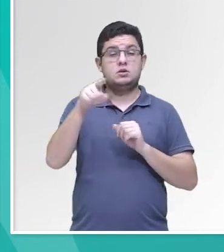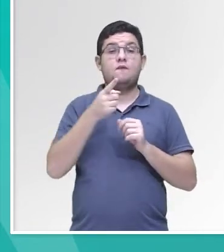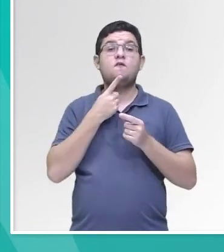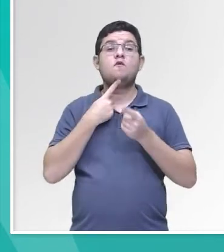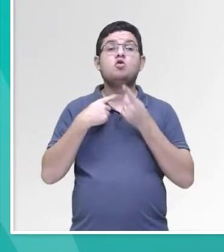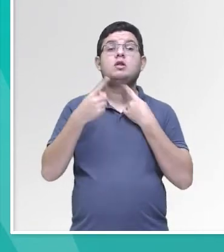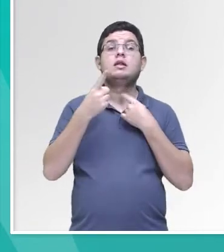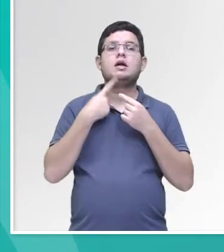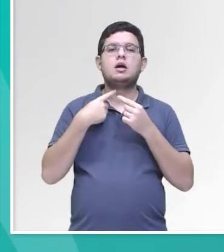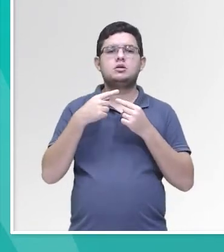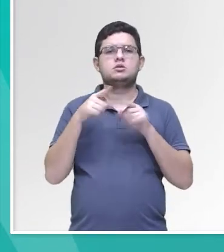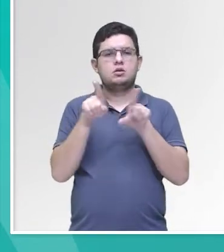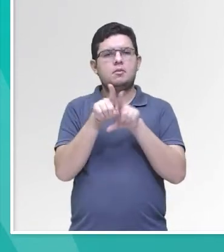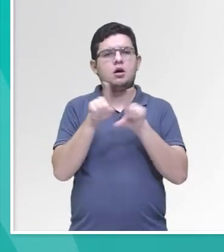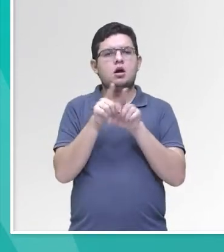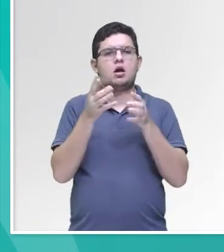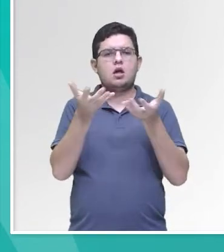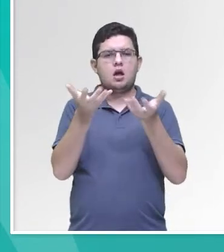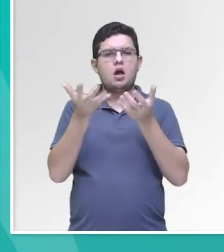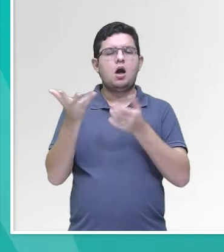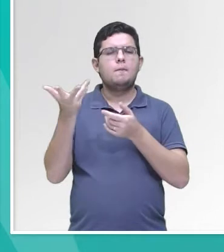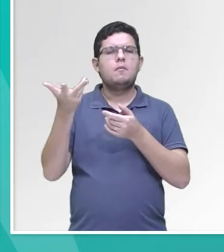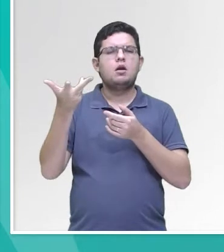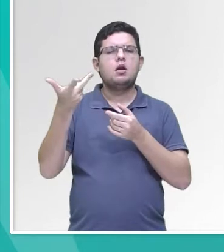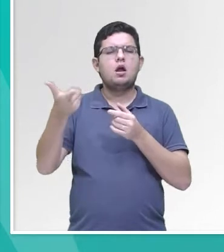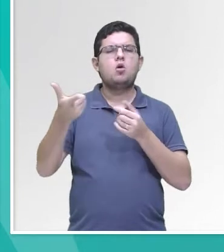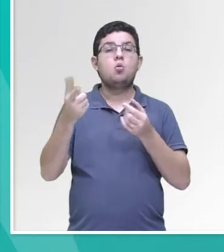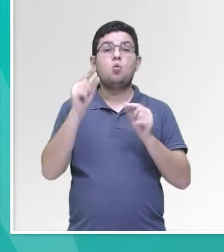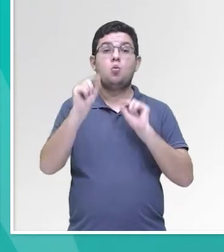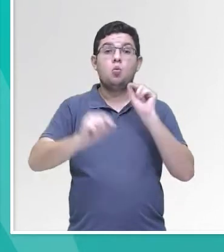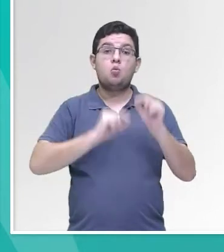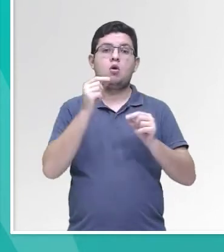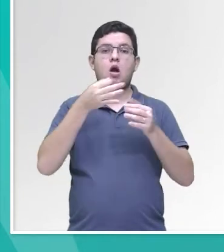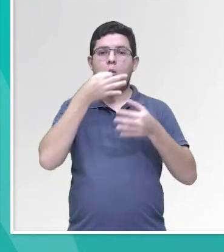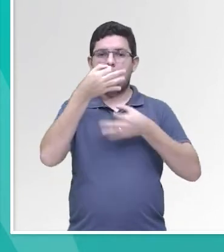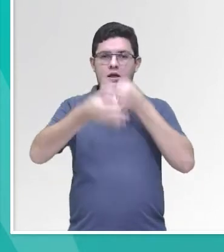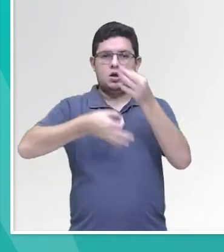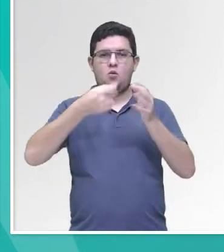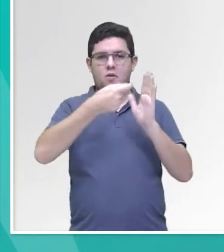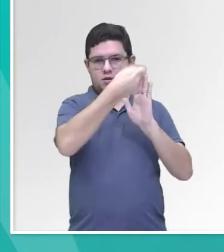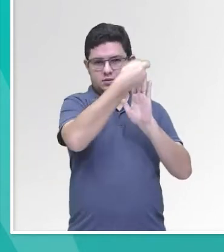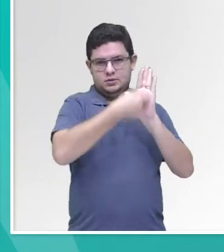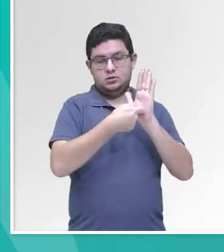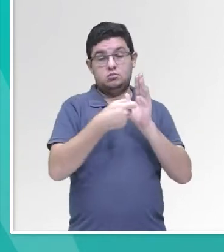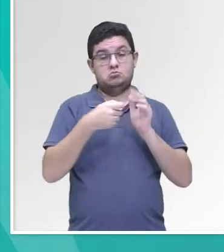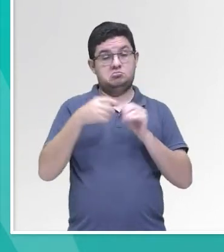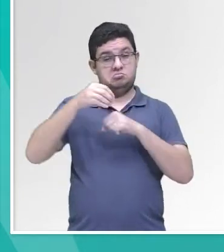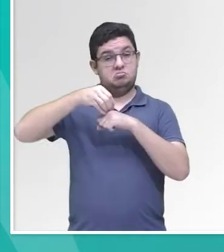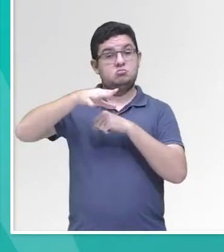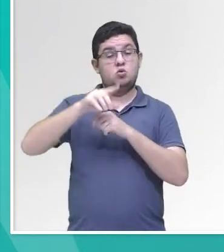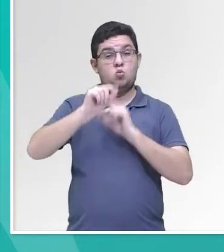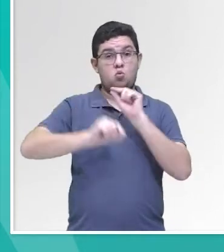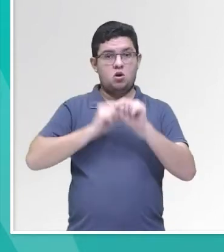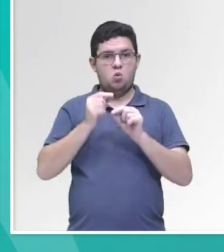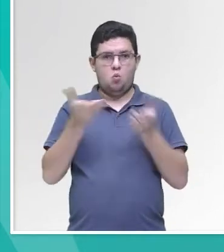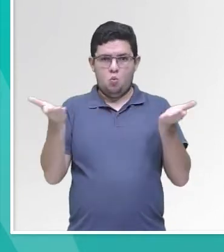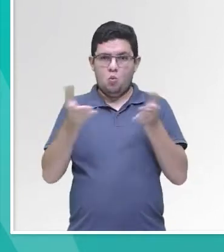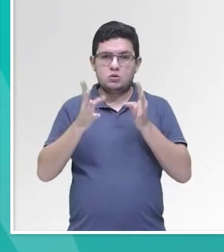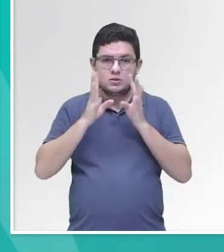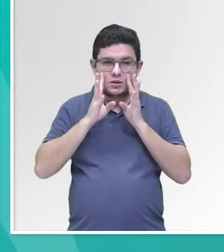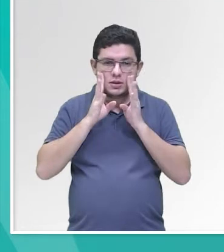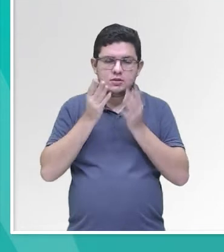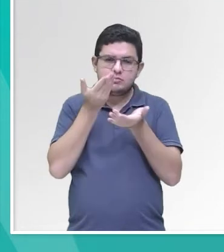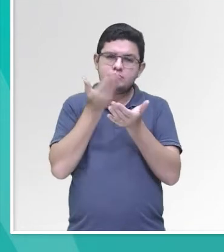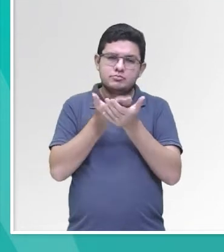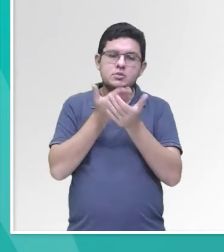e precisa desenvolver essa habilidade, eu recomendo a vocês ficarem atentos aqui a esta aula de hoje, porque nós vamos justamente falar sobre